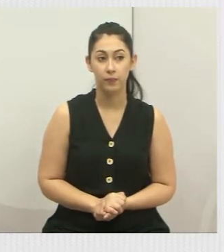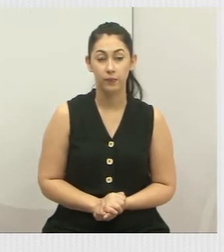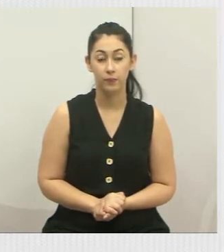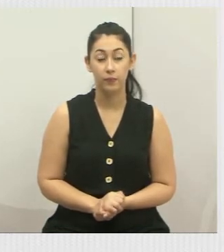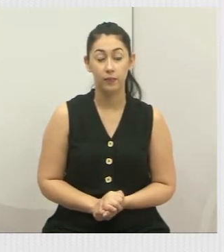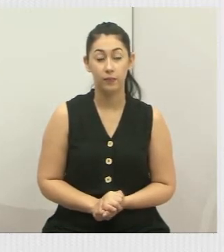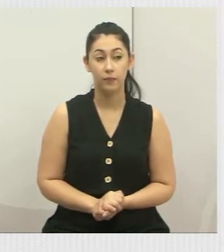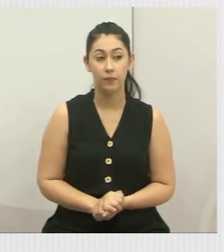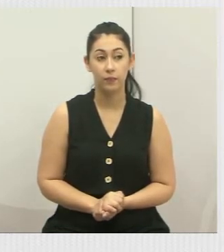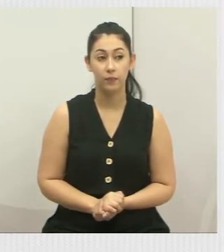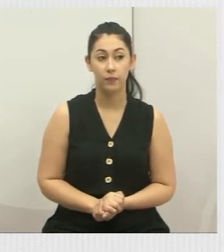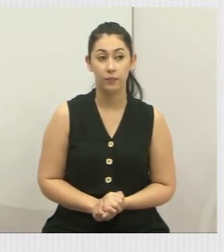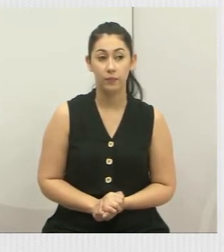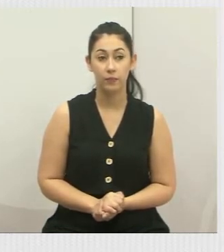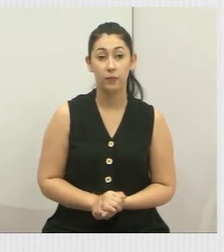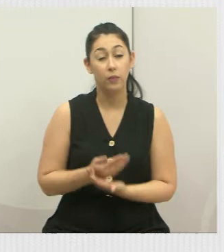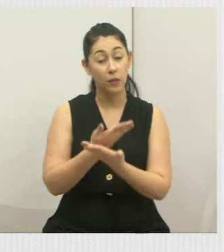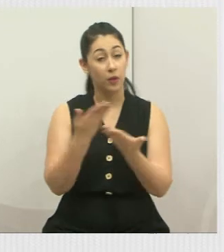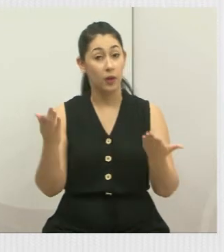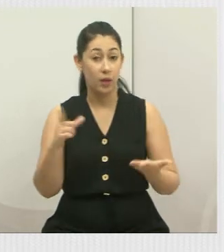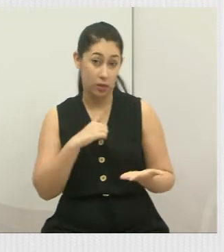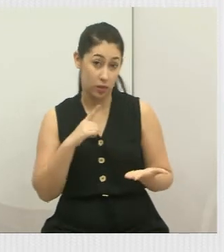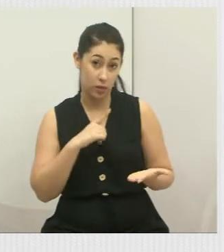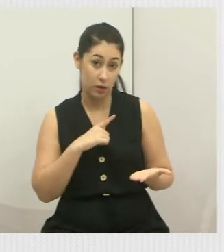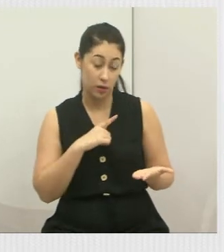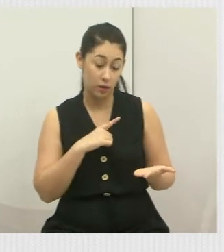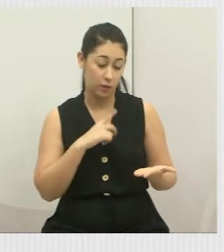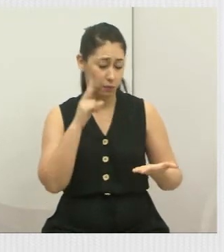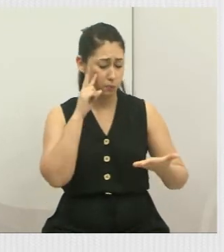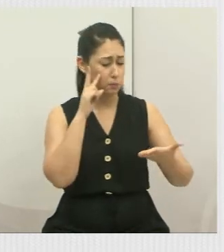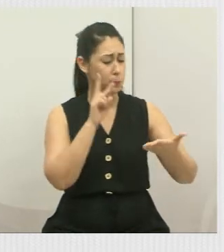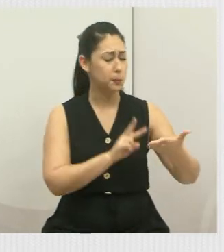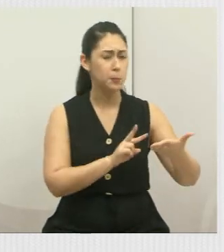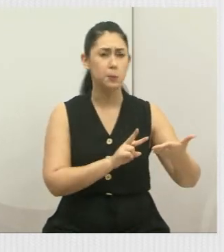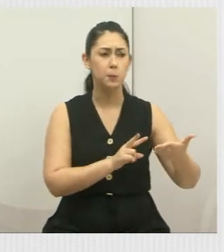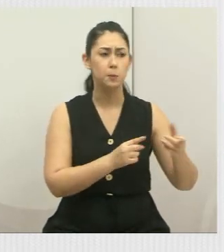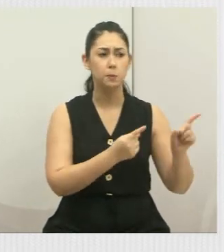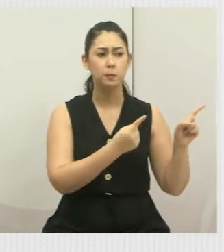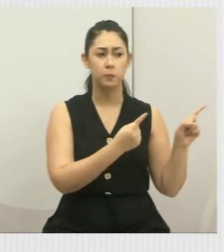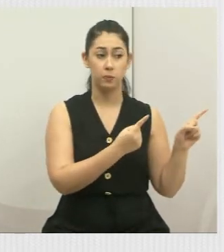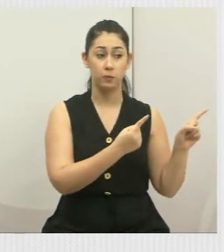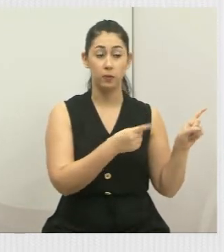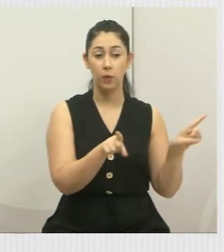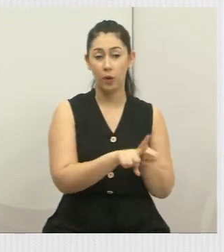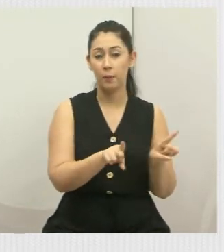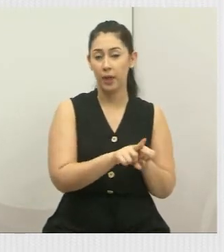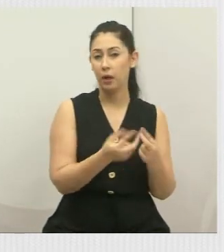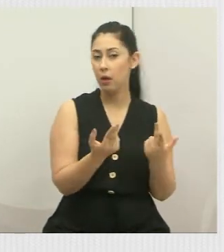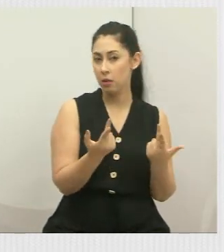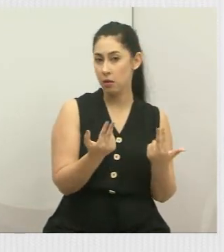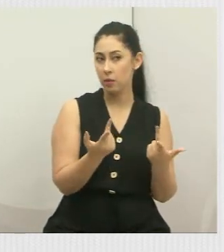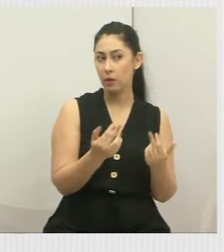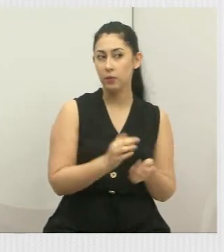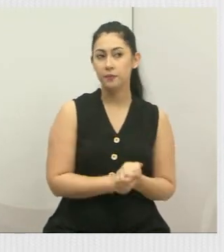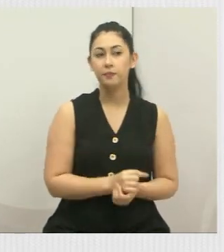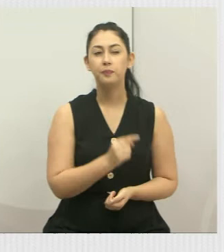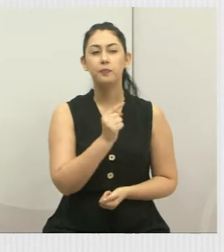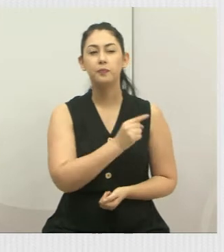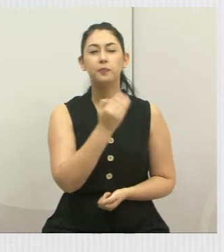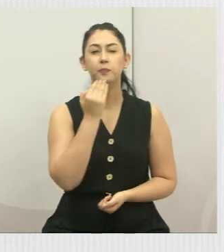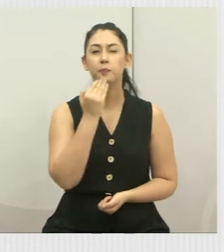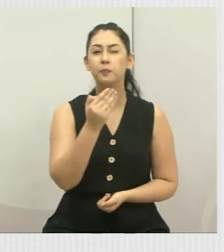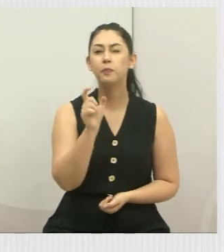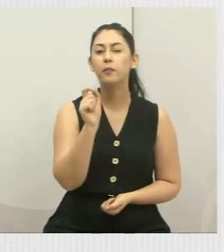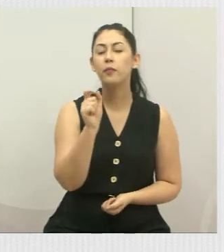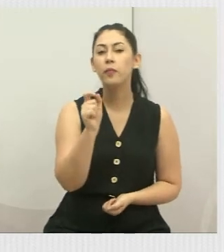Bom, os senhores têm um formulário diante de si, aí na sua tela. Esse formulário Google está pedindo,